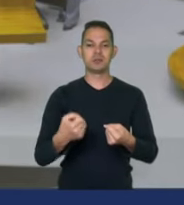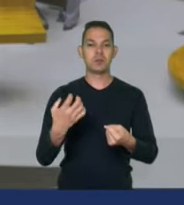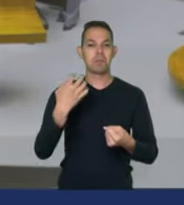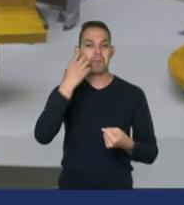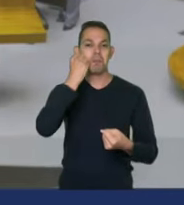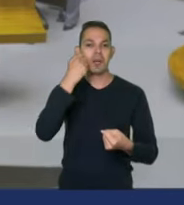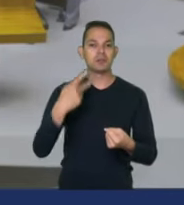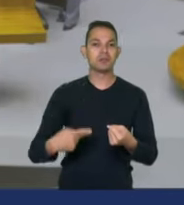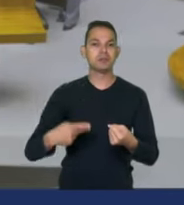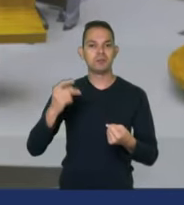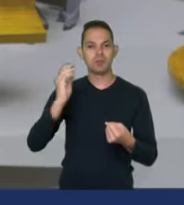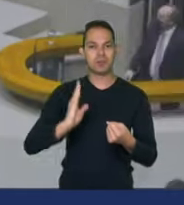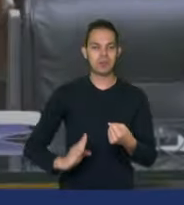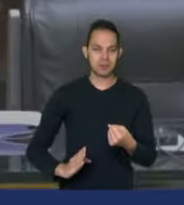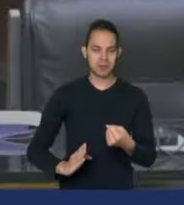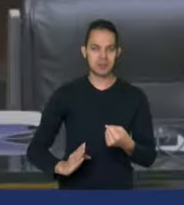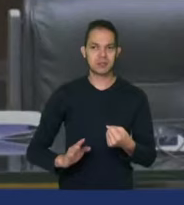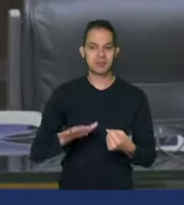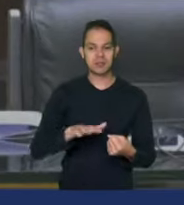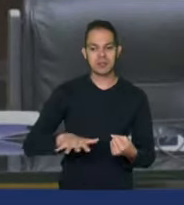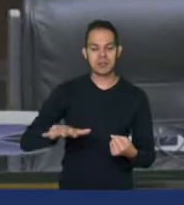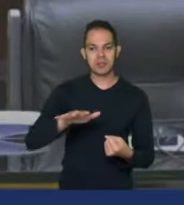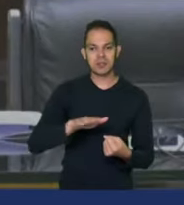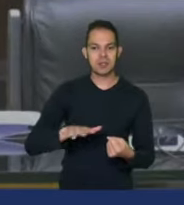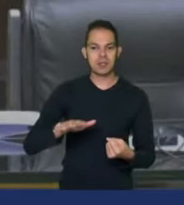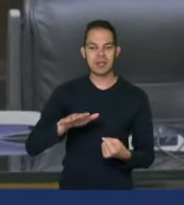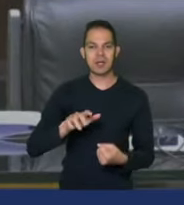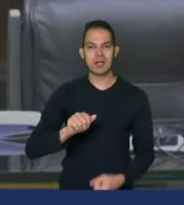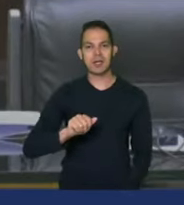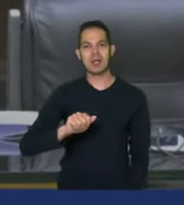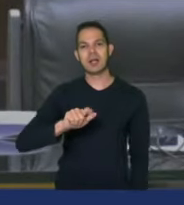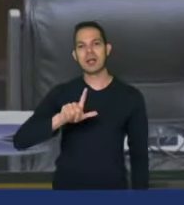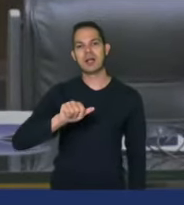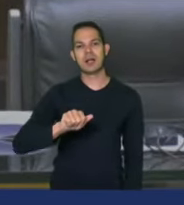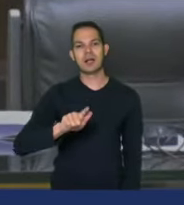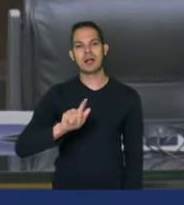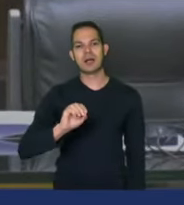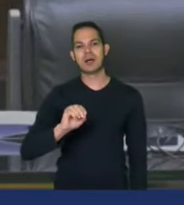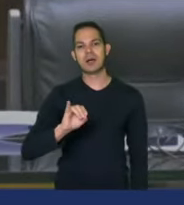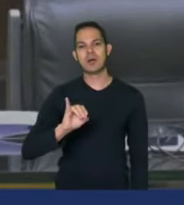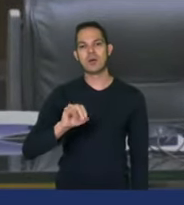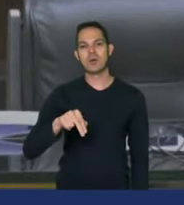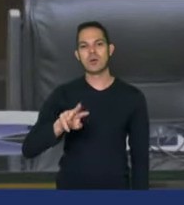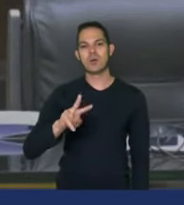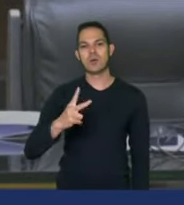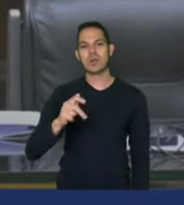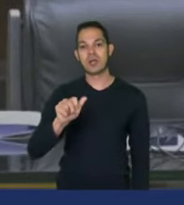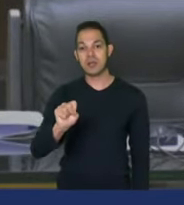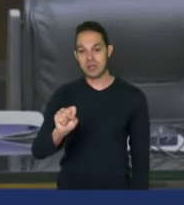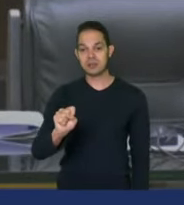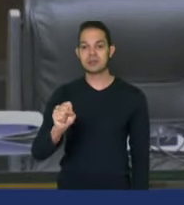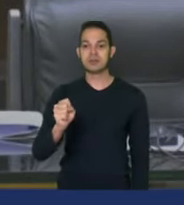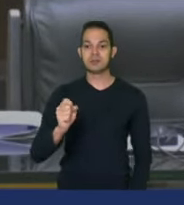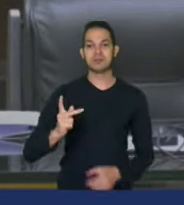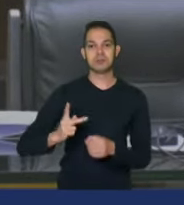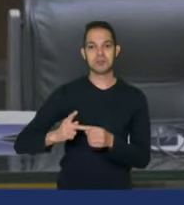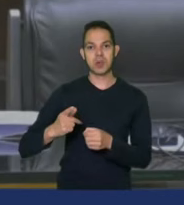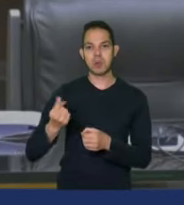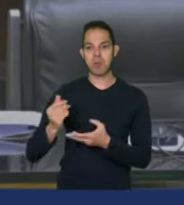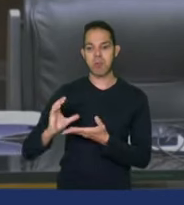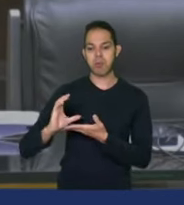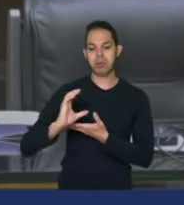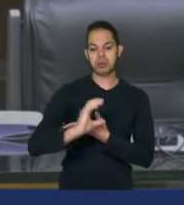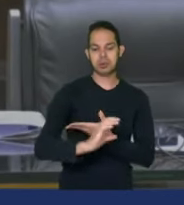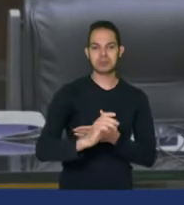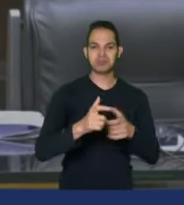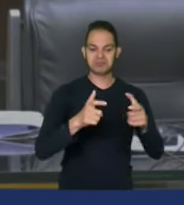Brasil, na região dele, que é Alagoinhas. Ali também tem muitos investimentos da Petrobras, muitos. Aliás, a